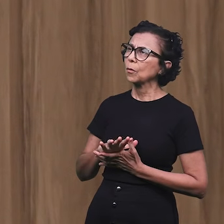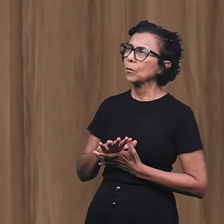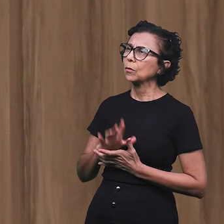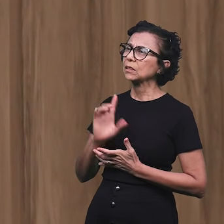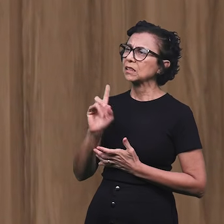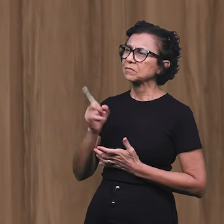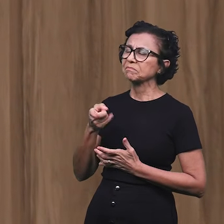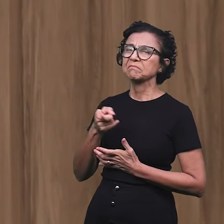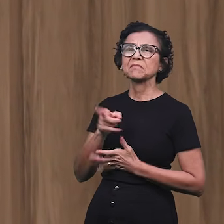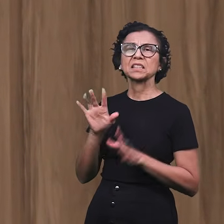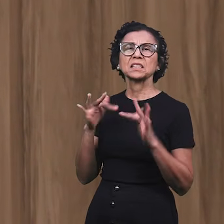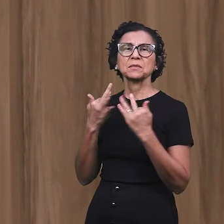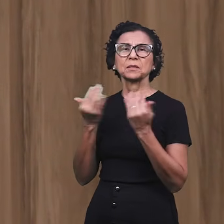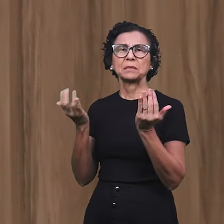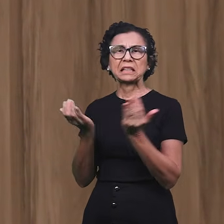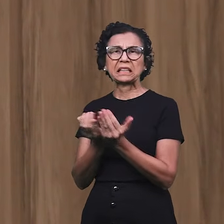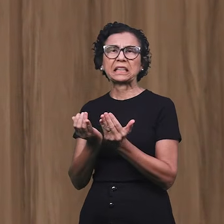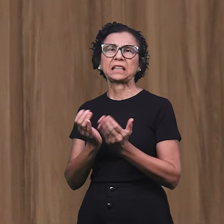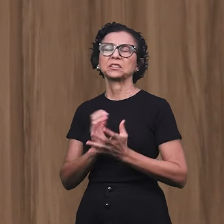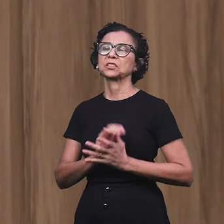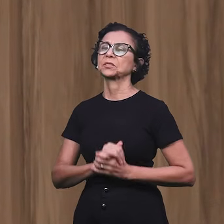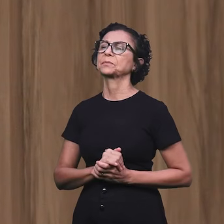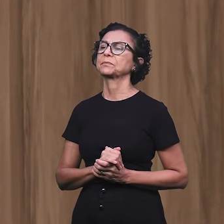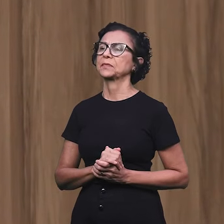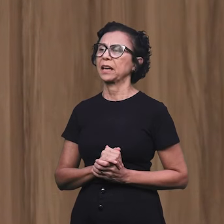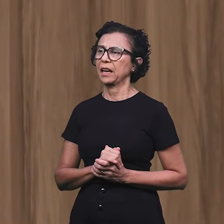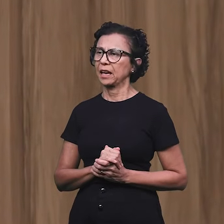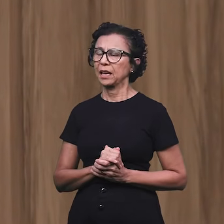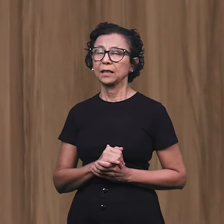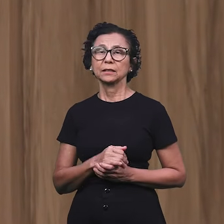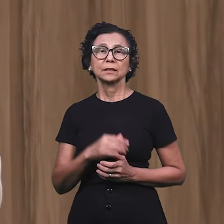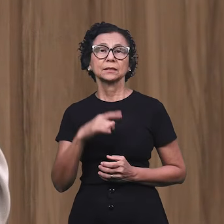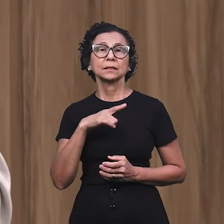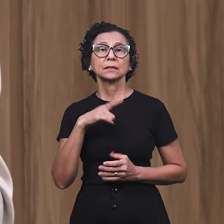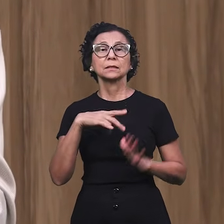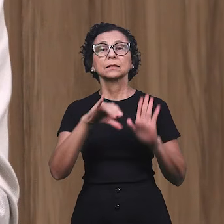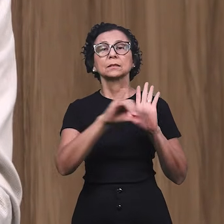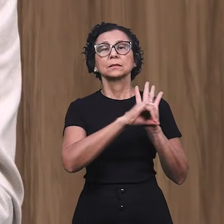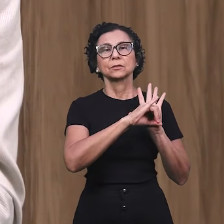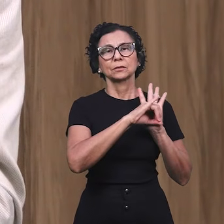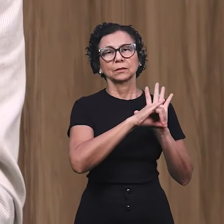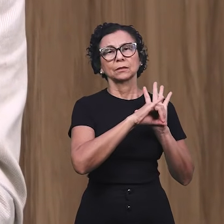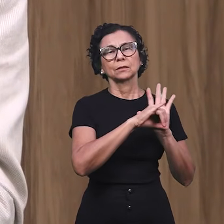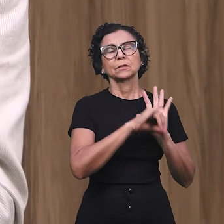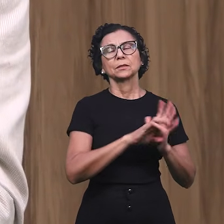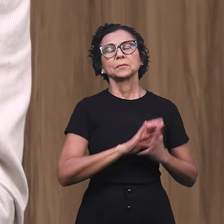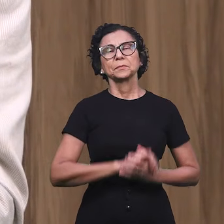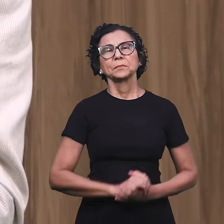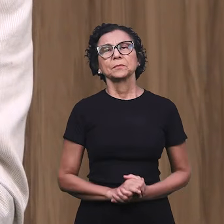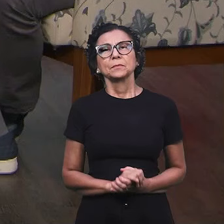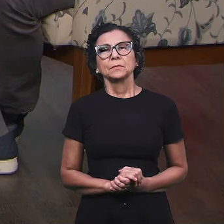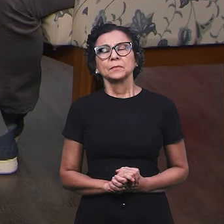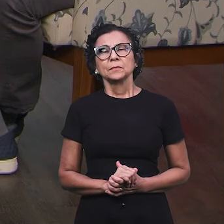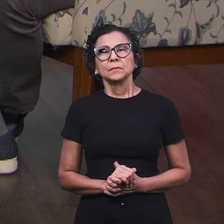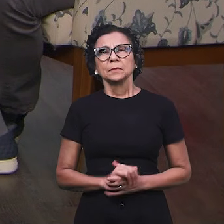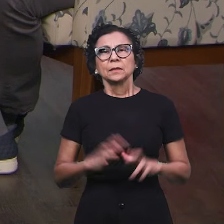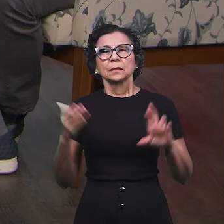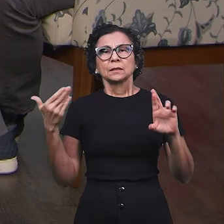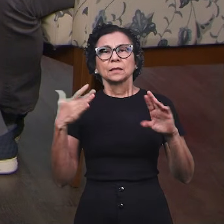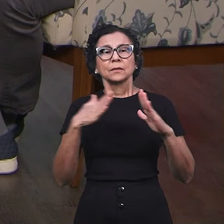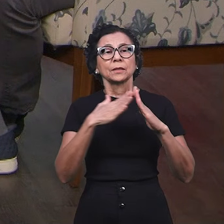é identidade. E as famílias têm essa identidade ligada ao evangelho, à igreja.